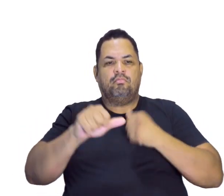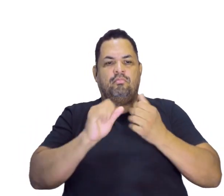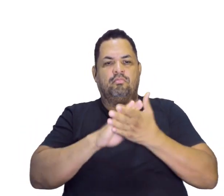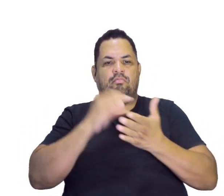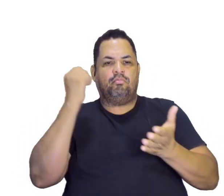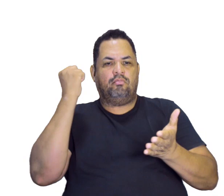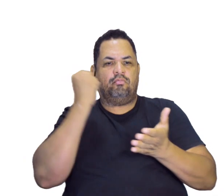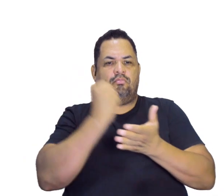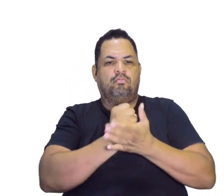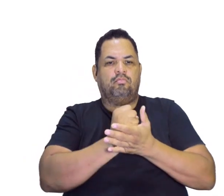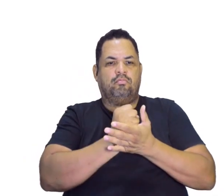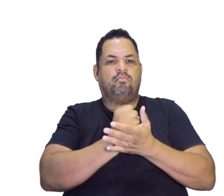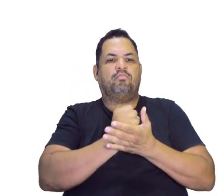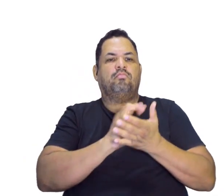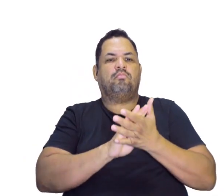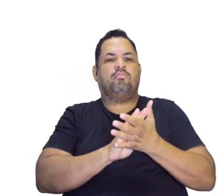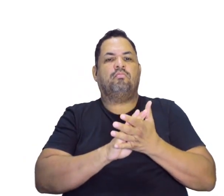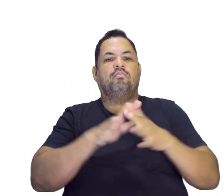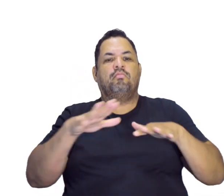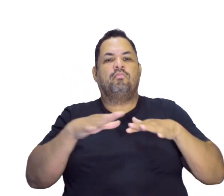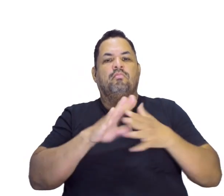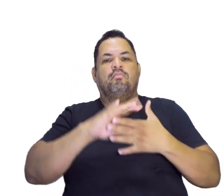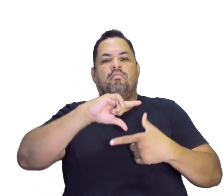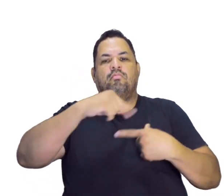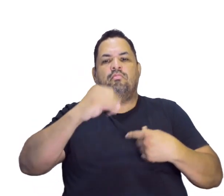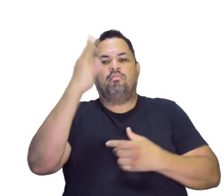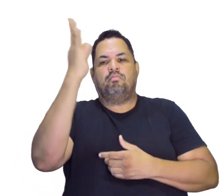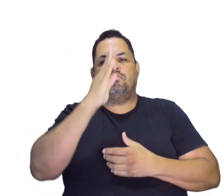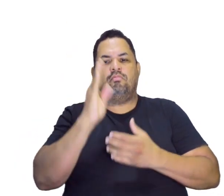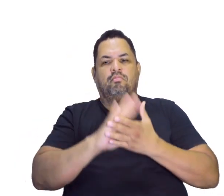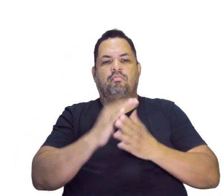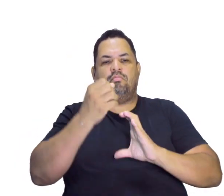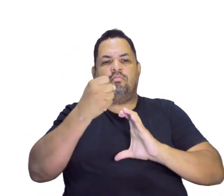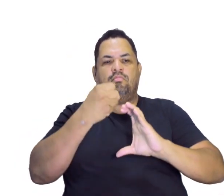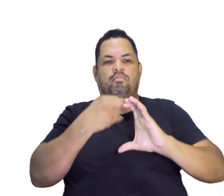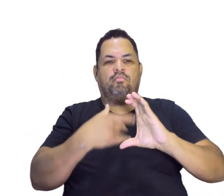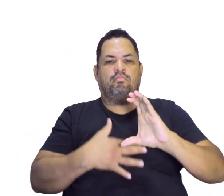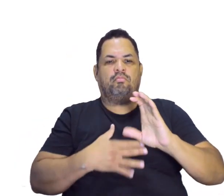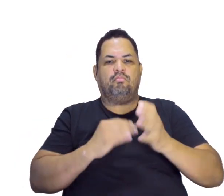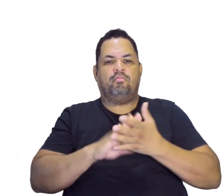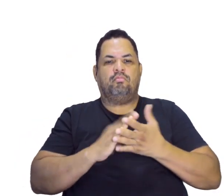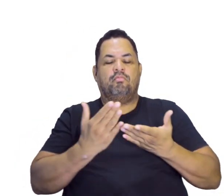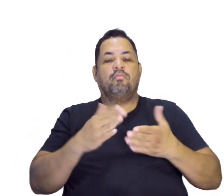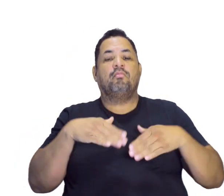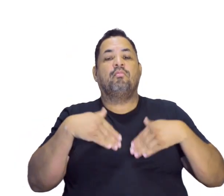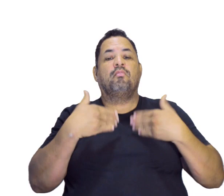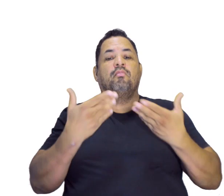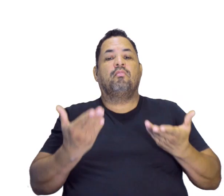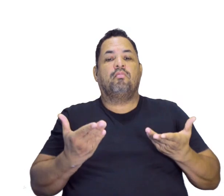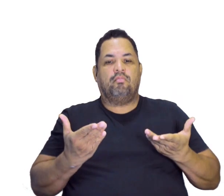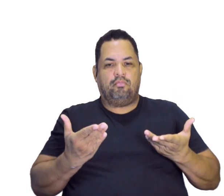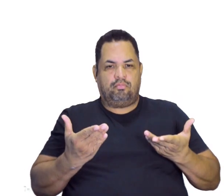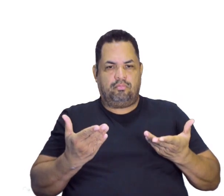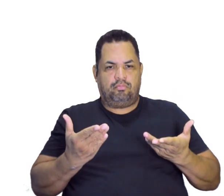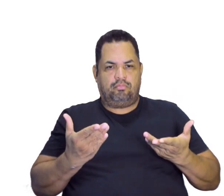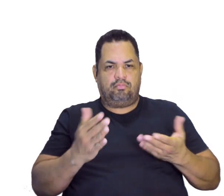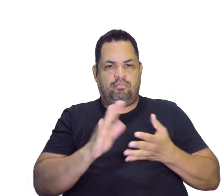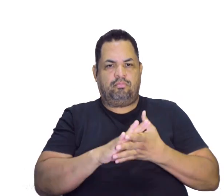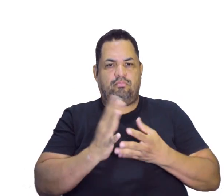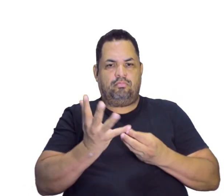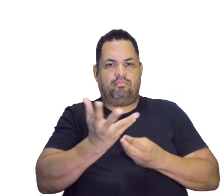do movimento modernista no Brasil. As características citadas correspondem a qual